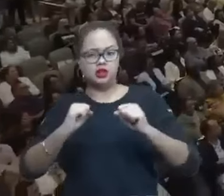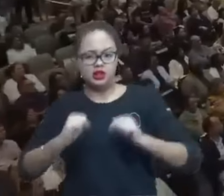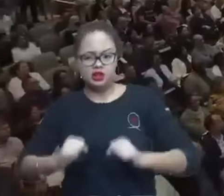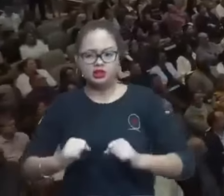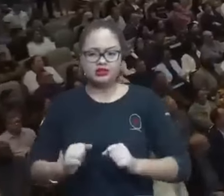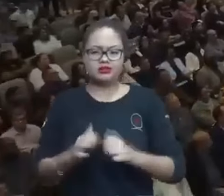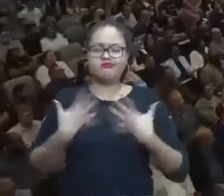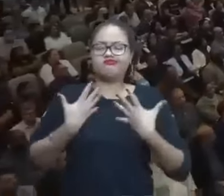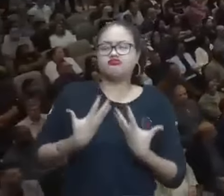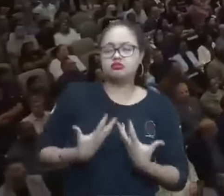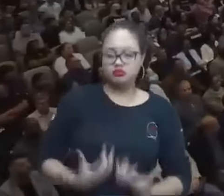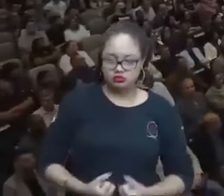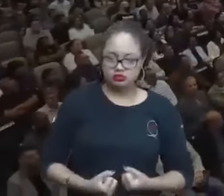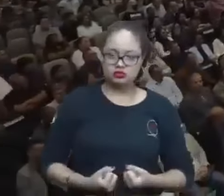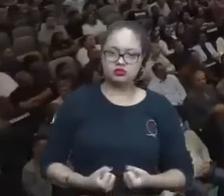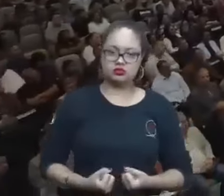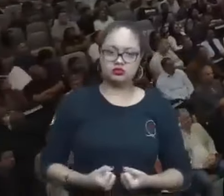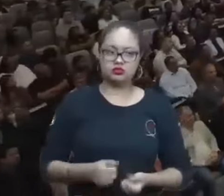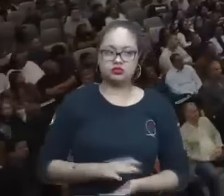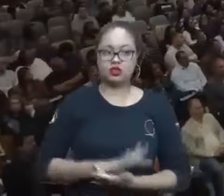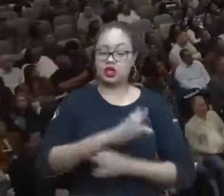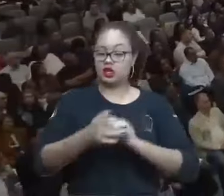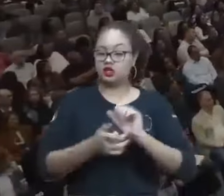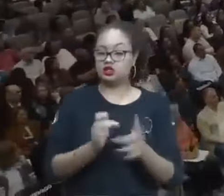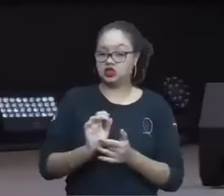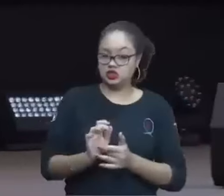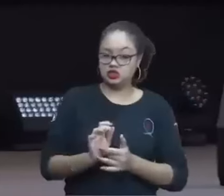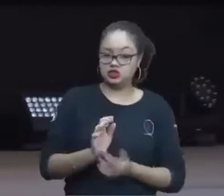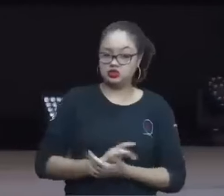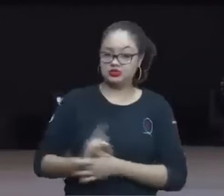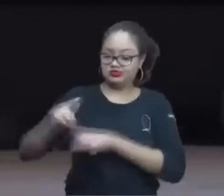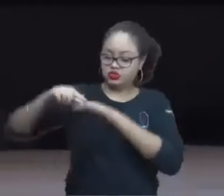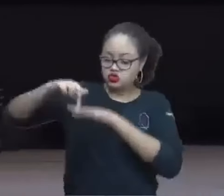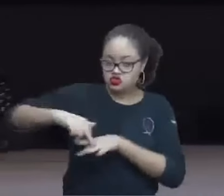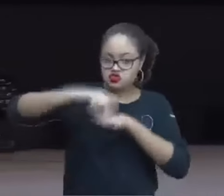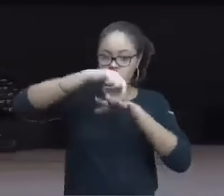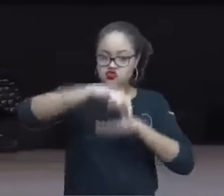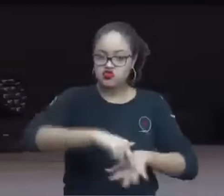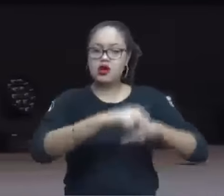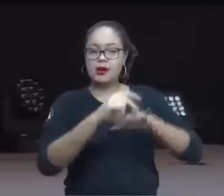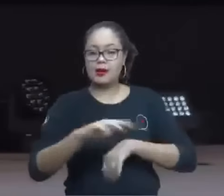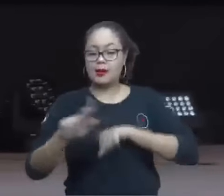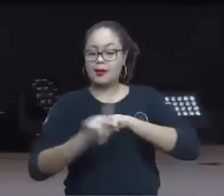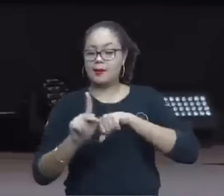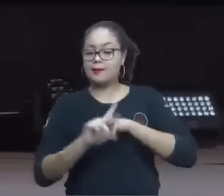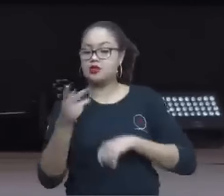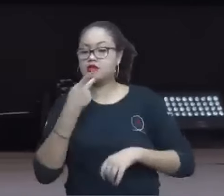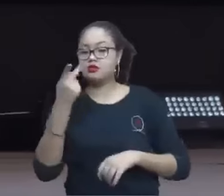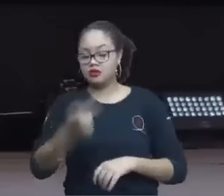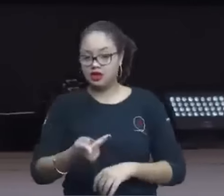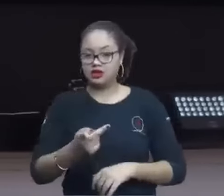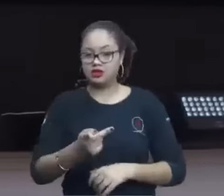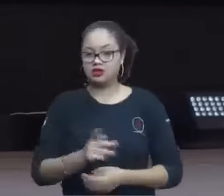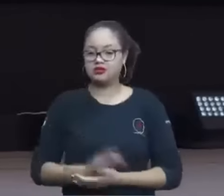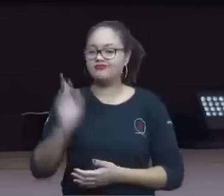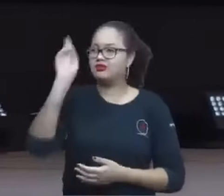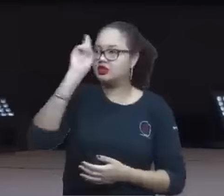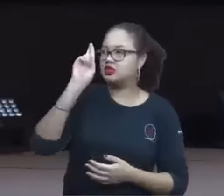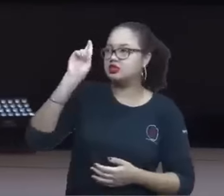estão exaustos E aí Jesus vem por cima do mar e Pedrão vai dizer uma coisa